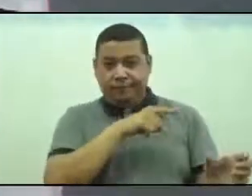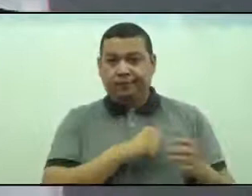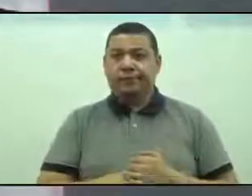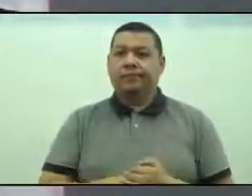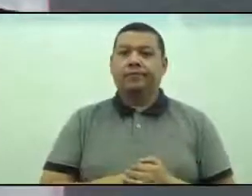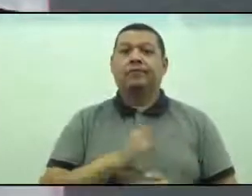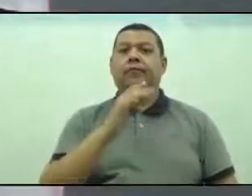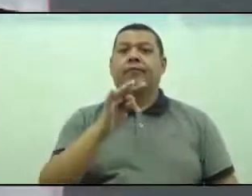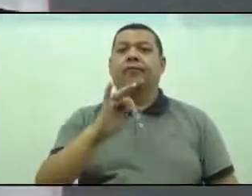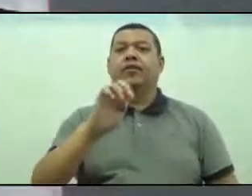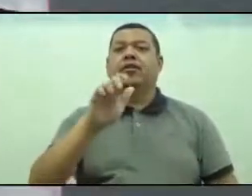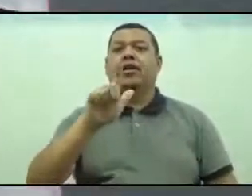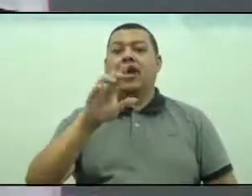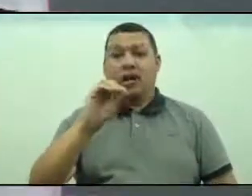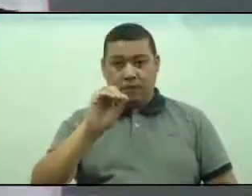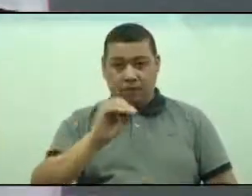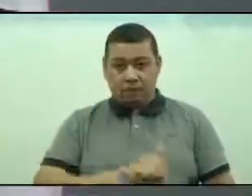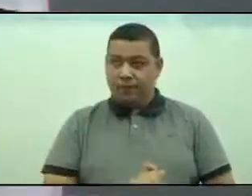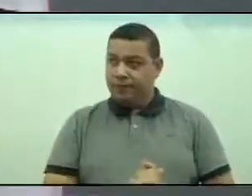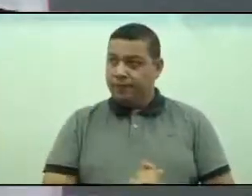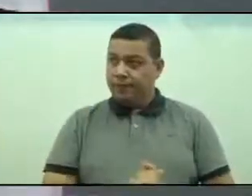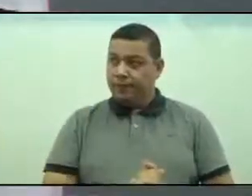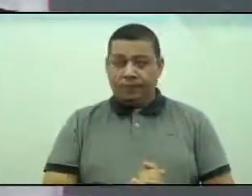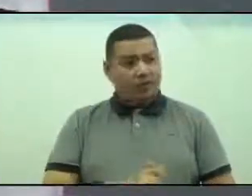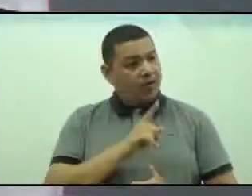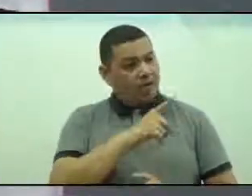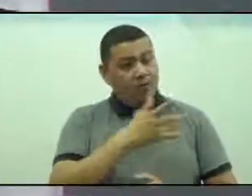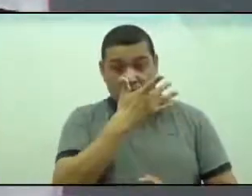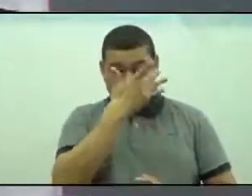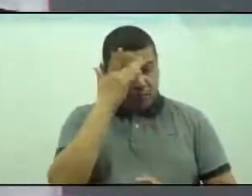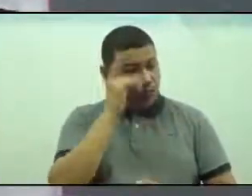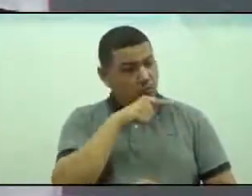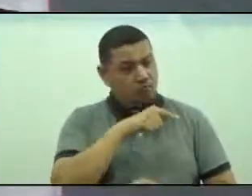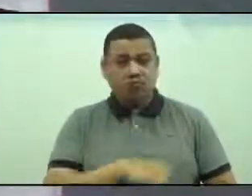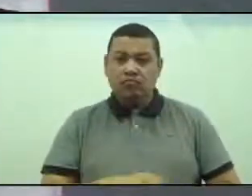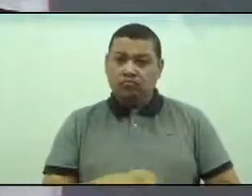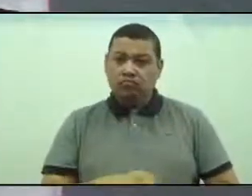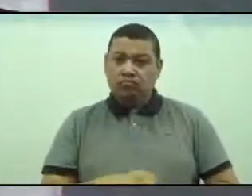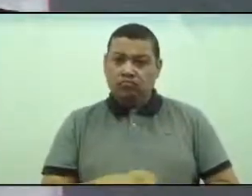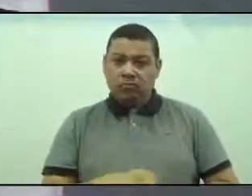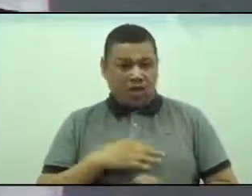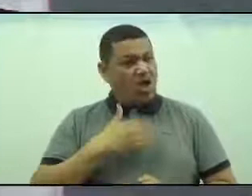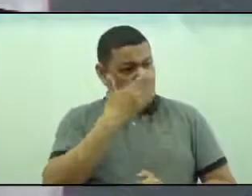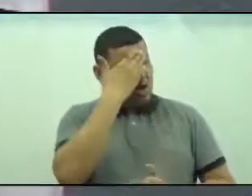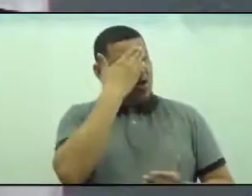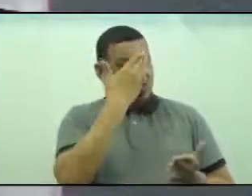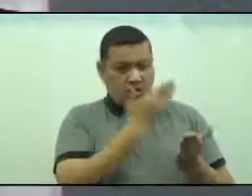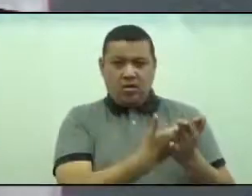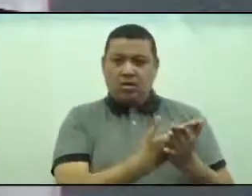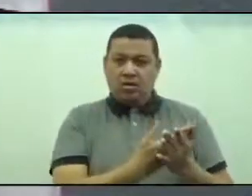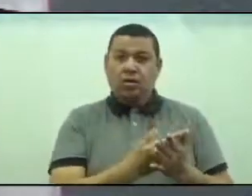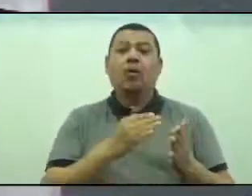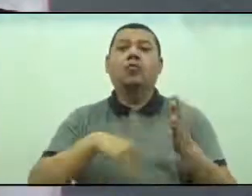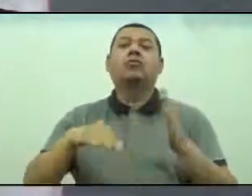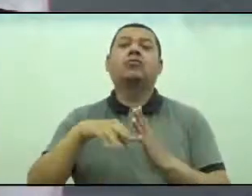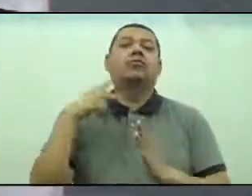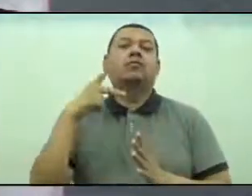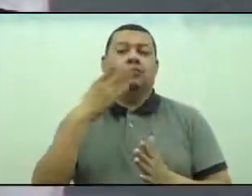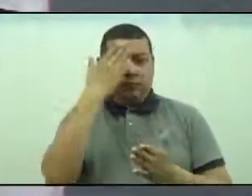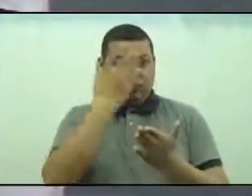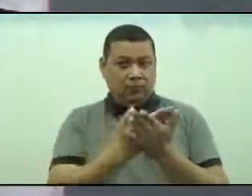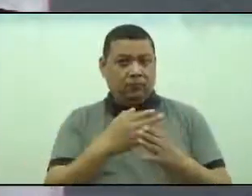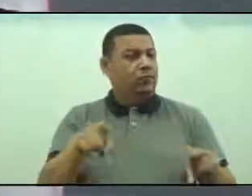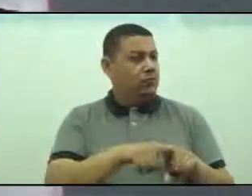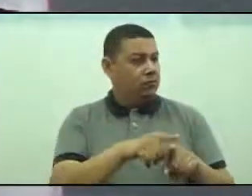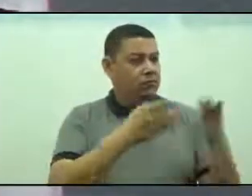uma pessoa a quem acredito que conquistou a confiança dos vereadores dessa casa.